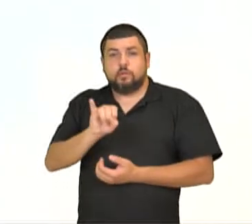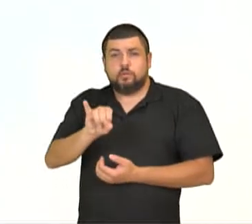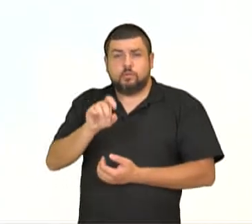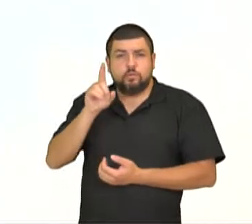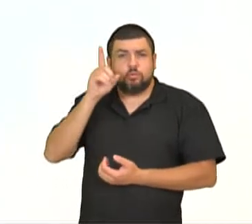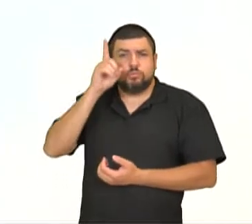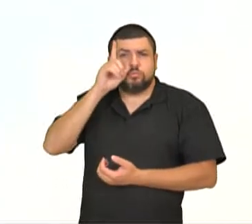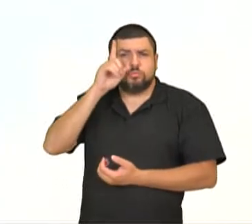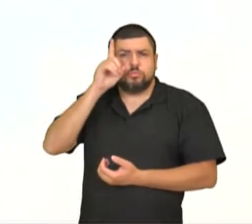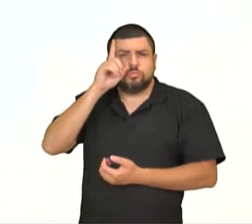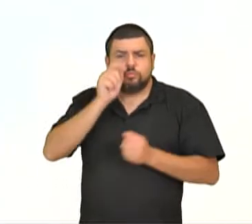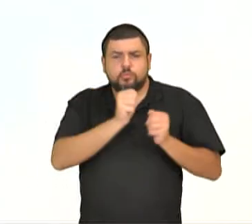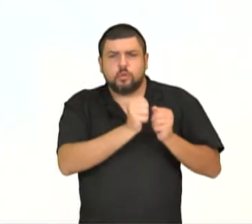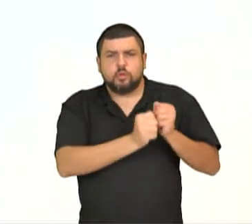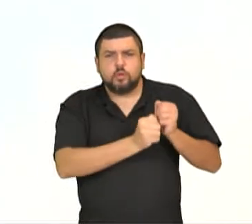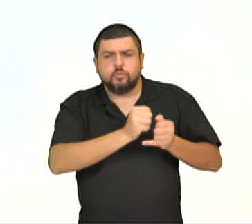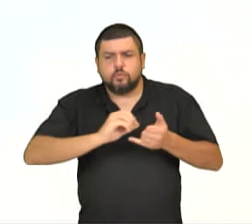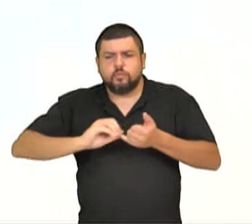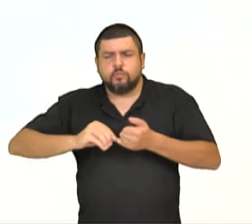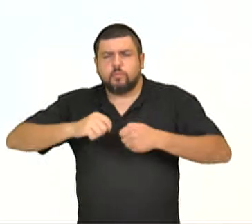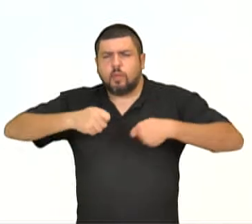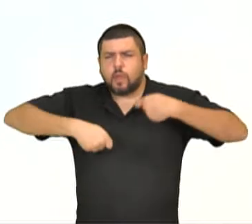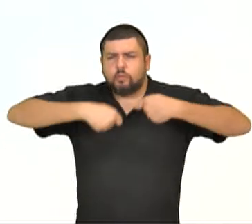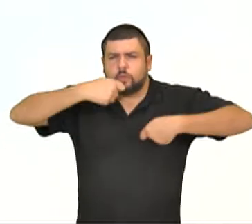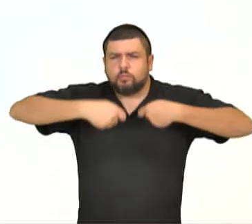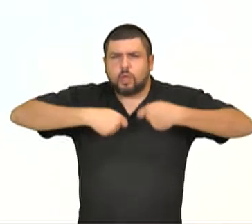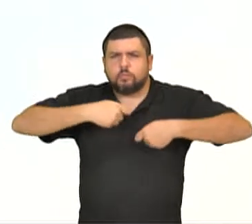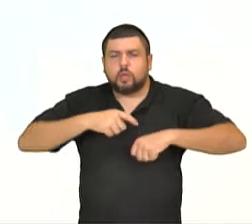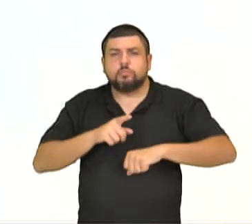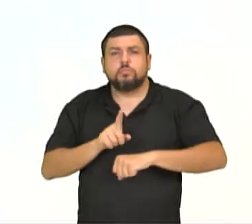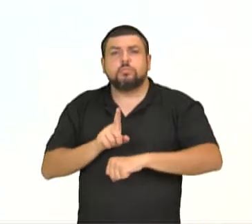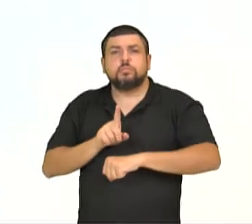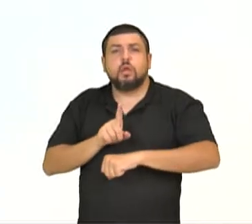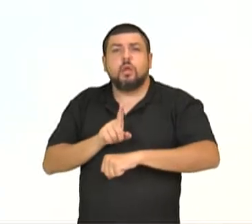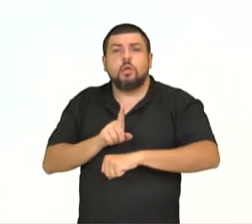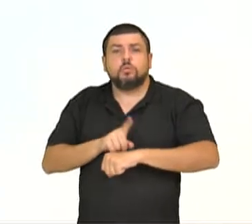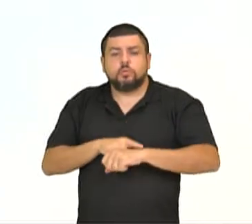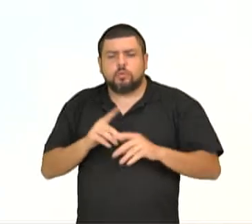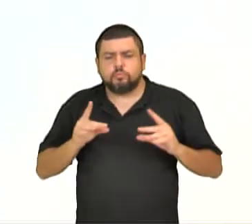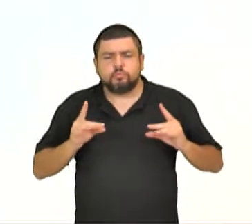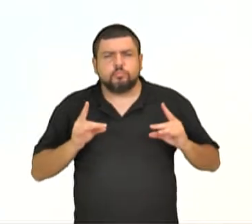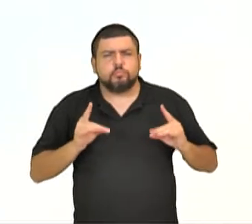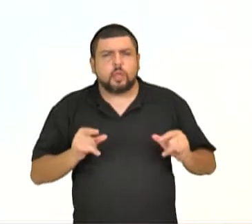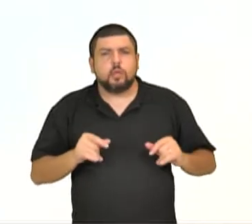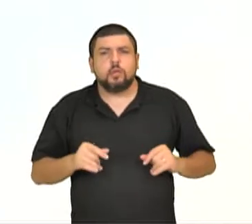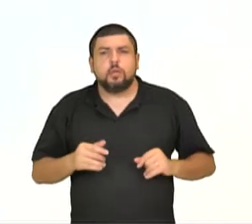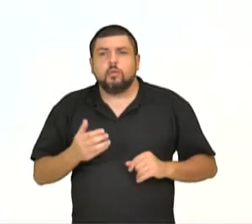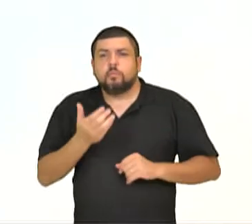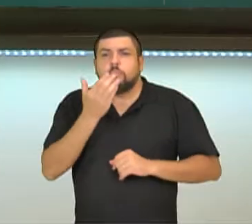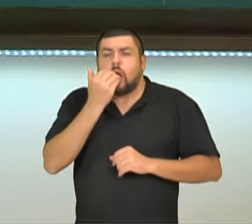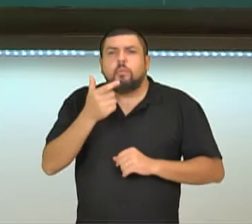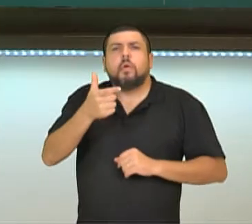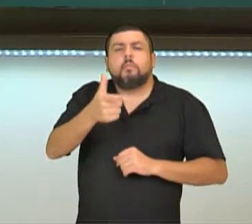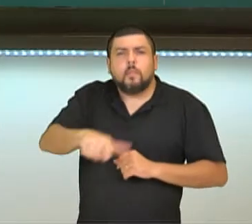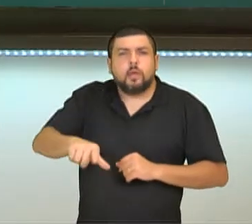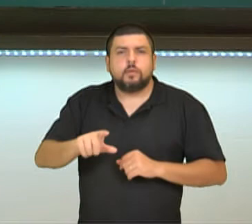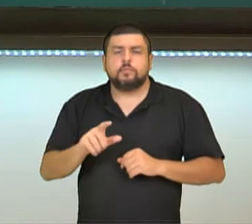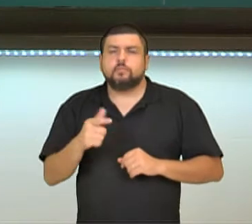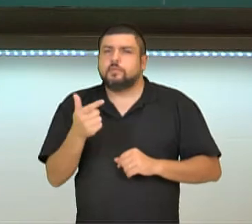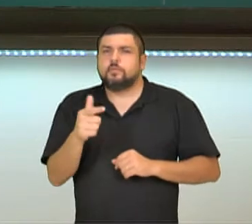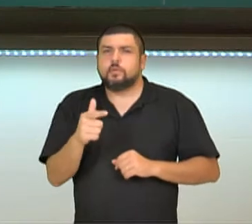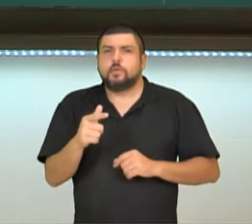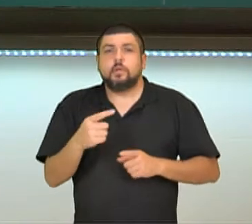refeição arroz e feijão, você não vai buscar logo depois do almoço, depois do jantar, comida para comer, porque você vai se